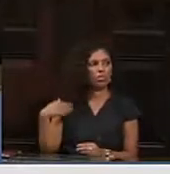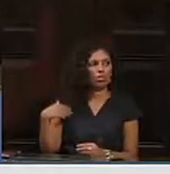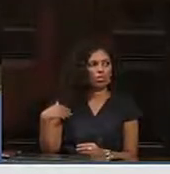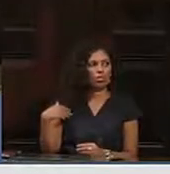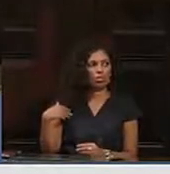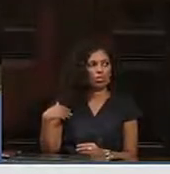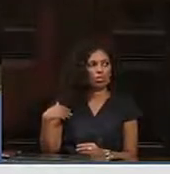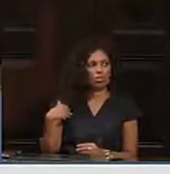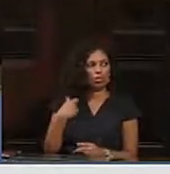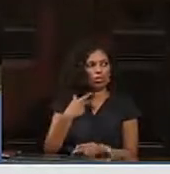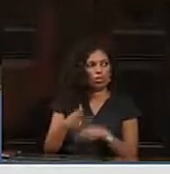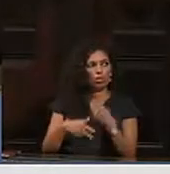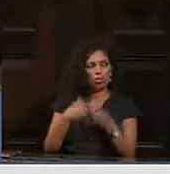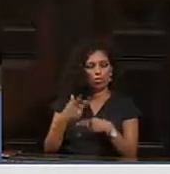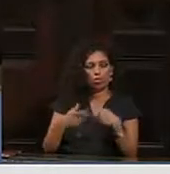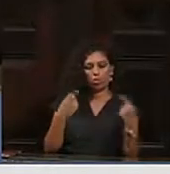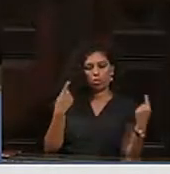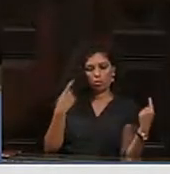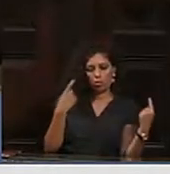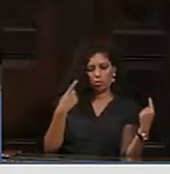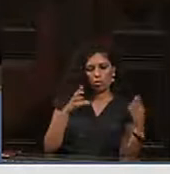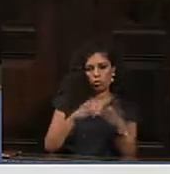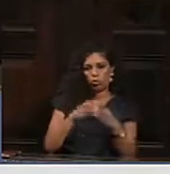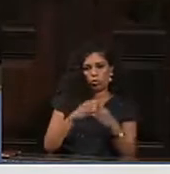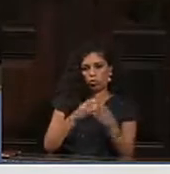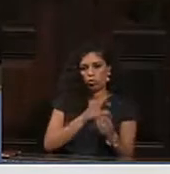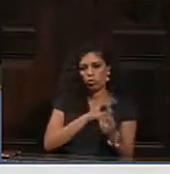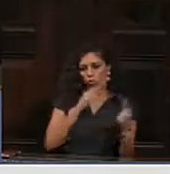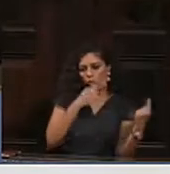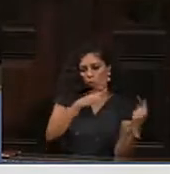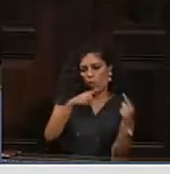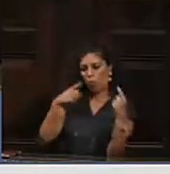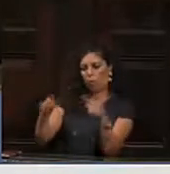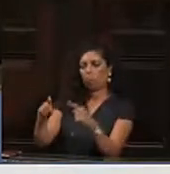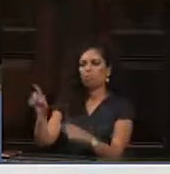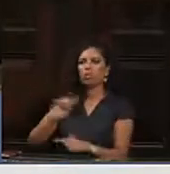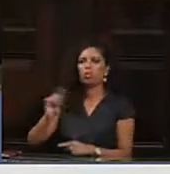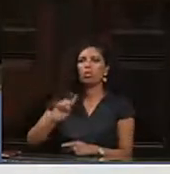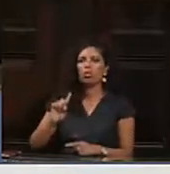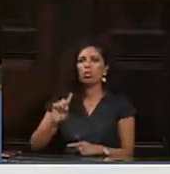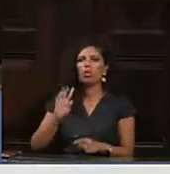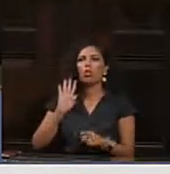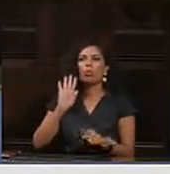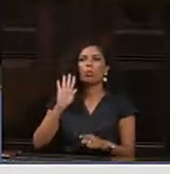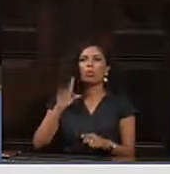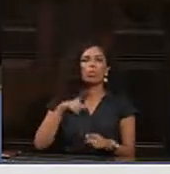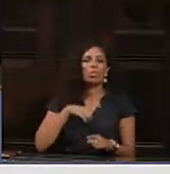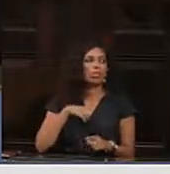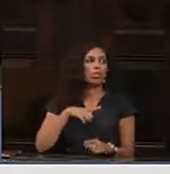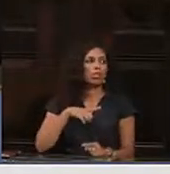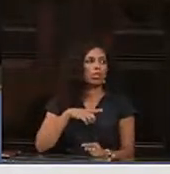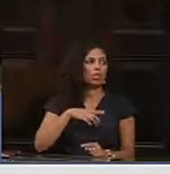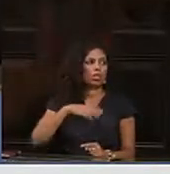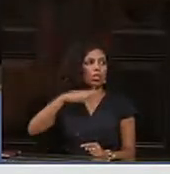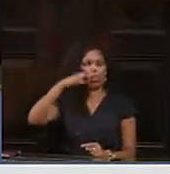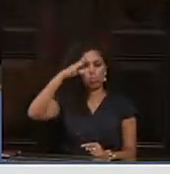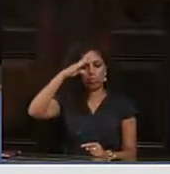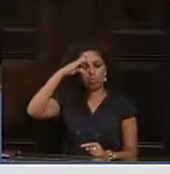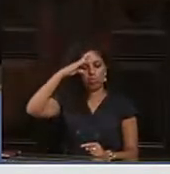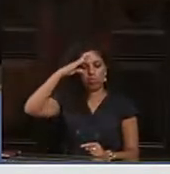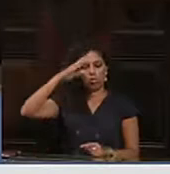incitando a tropa quanto oficialato. Só que tem muito oficial que não gosta quando o policial